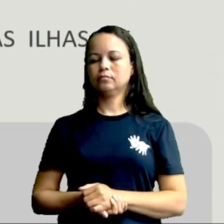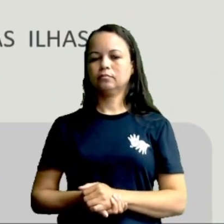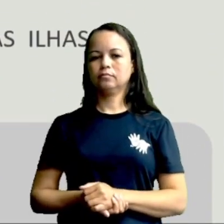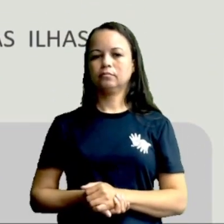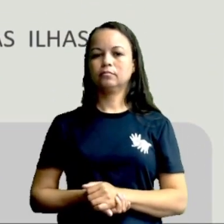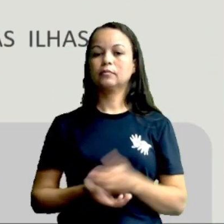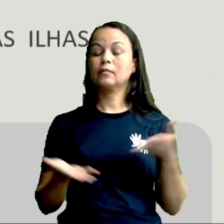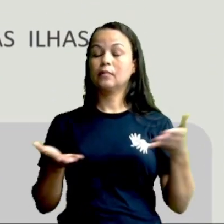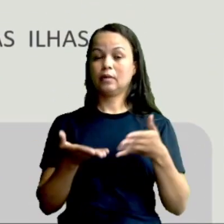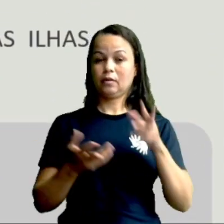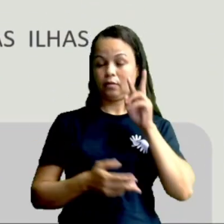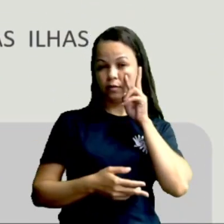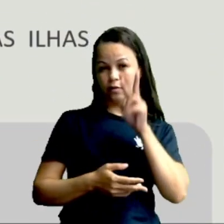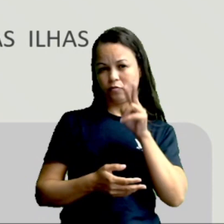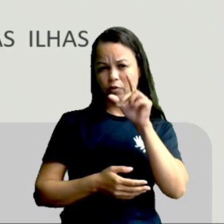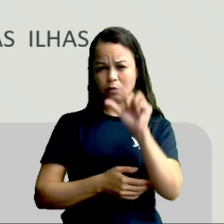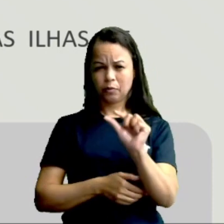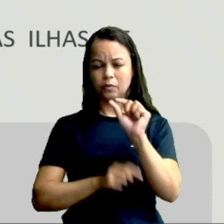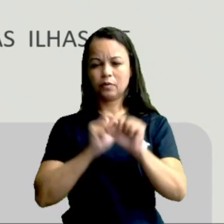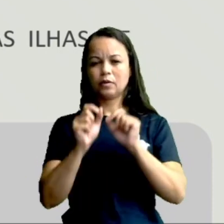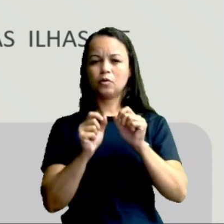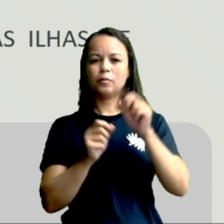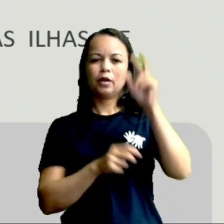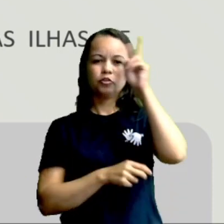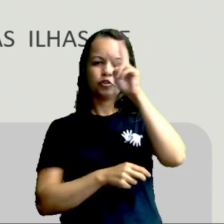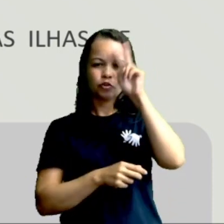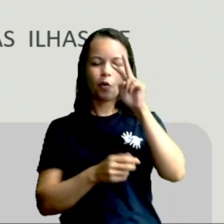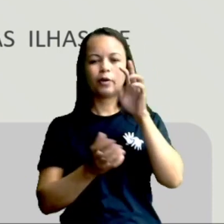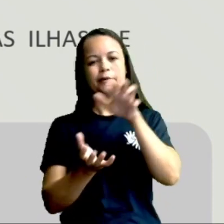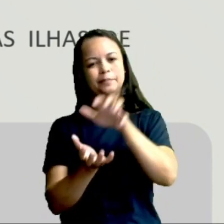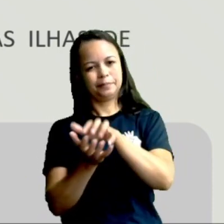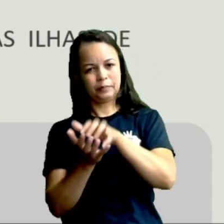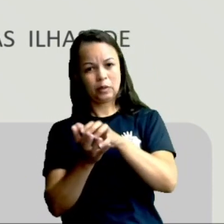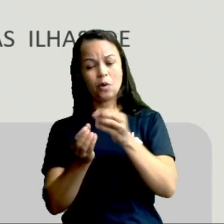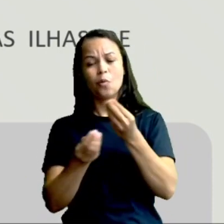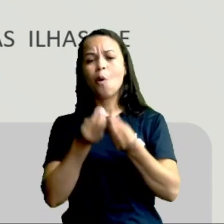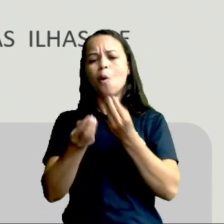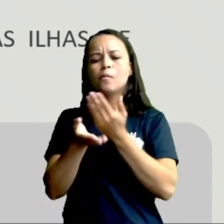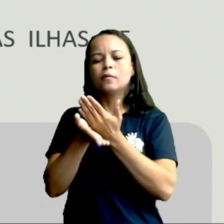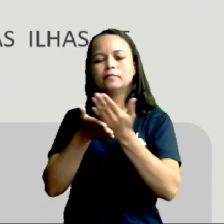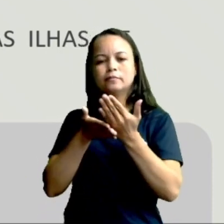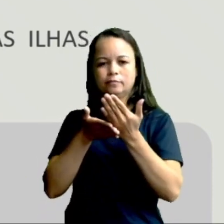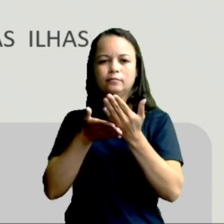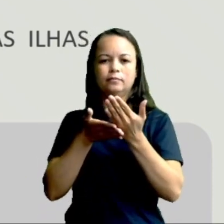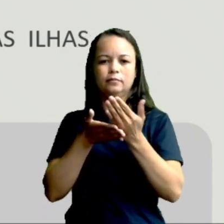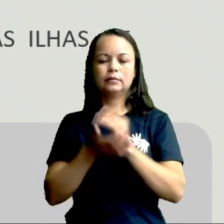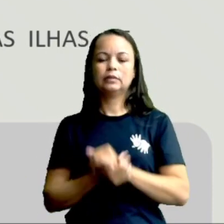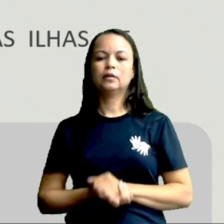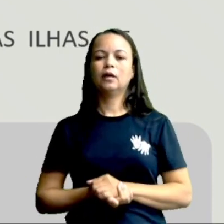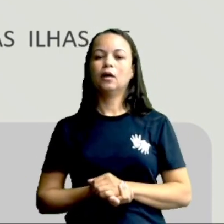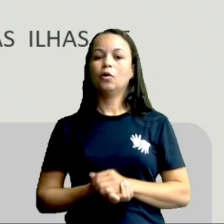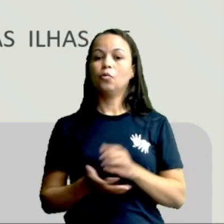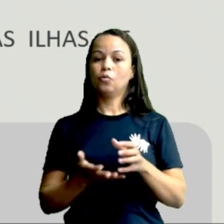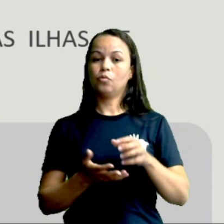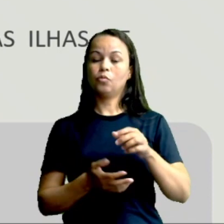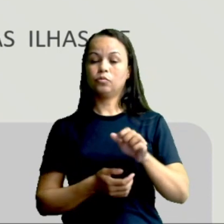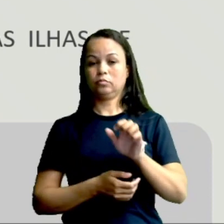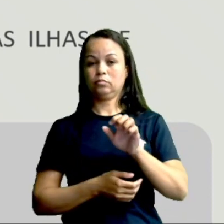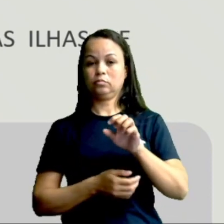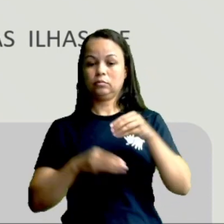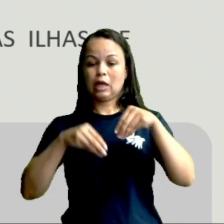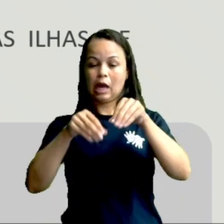Nós vamos ver agora um pouquinho sobre a história de Pernambuco, tá? Como é que surgiu? O território onde hoje se encontra o